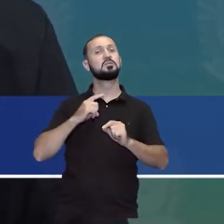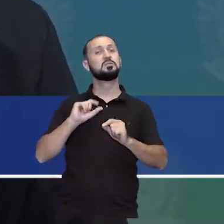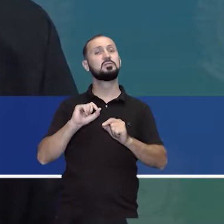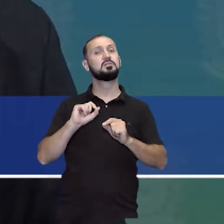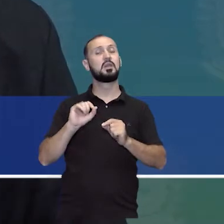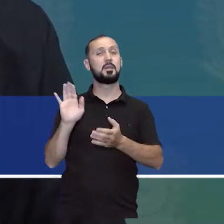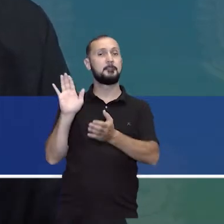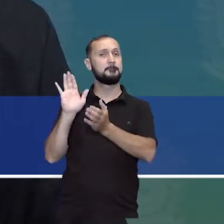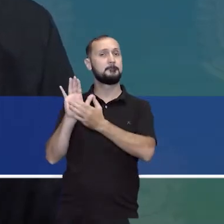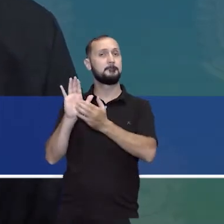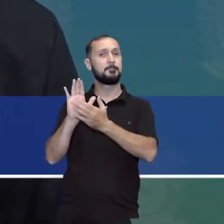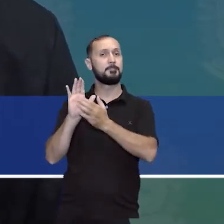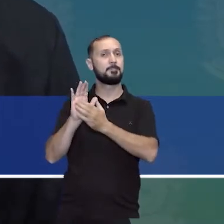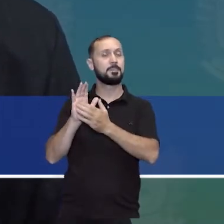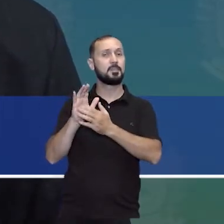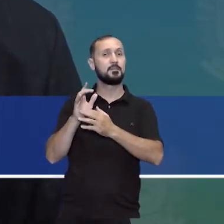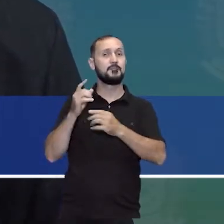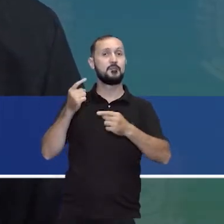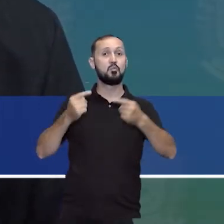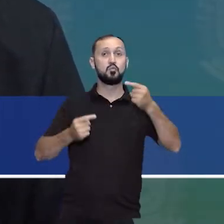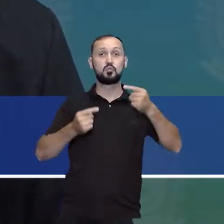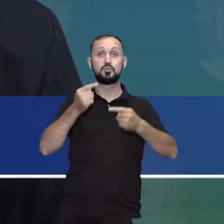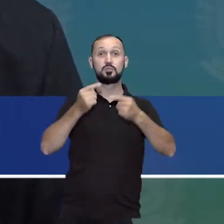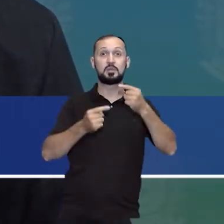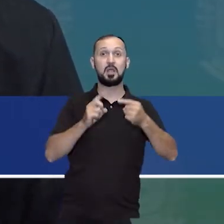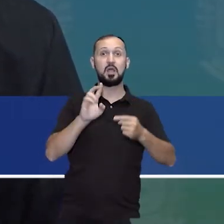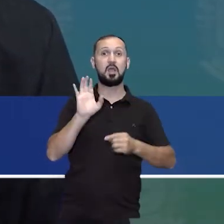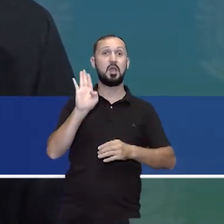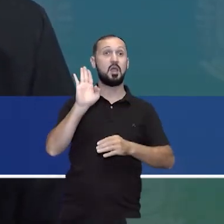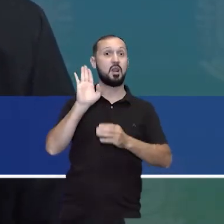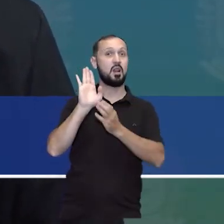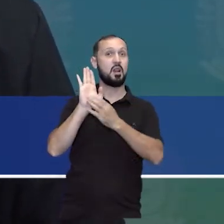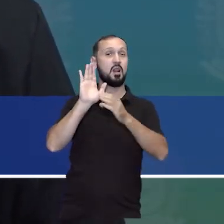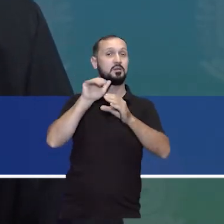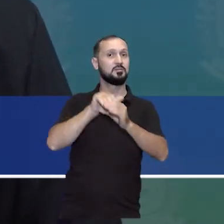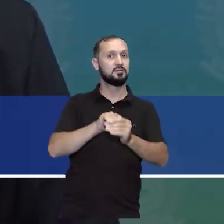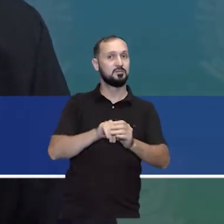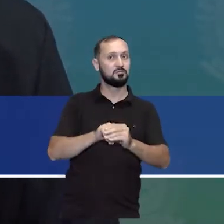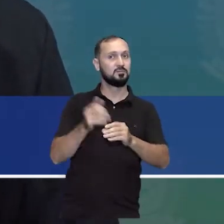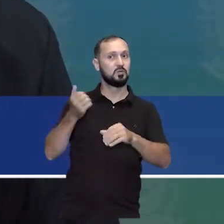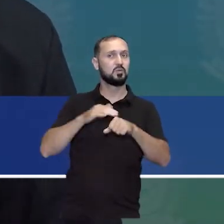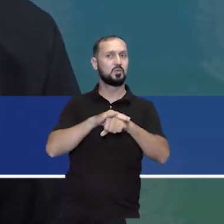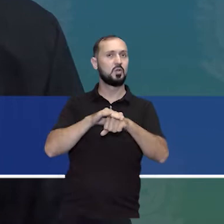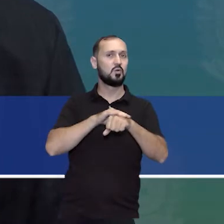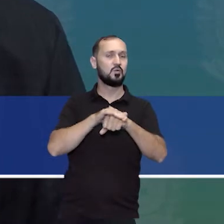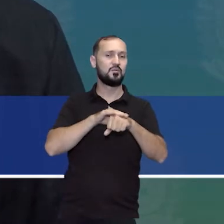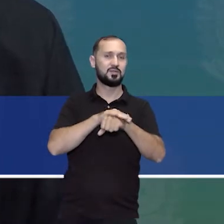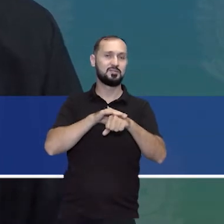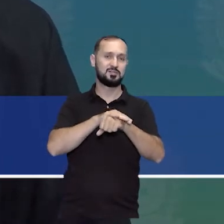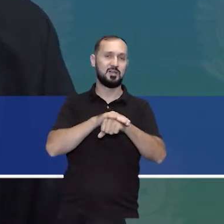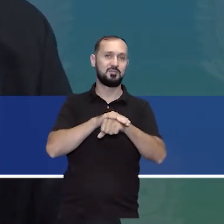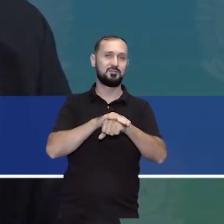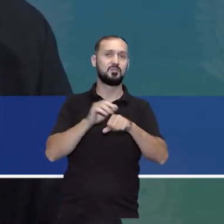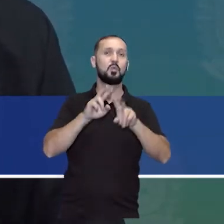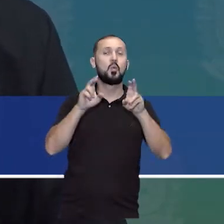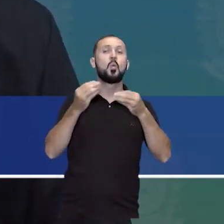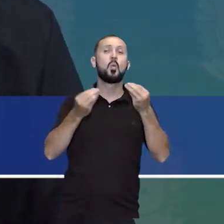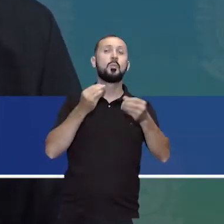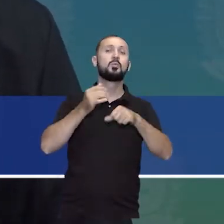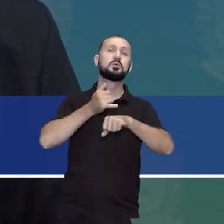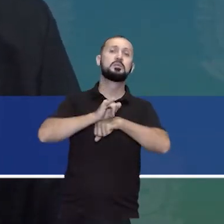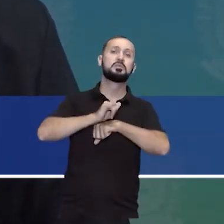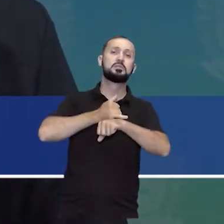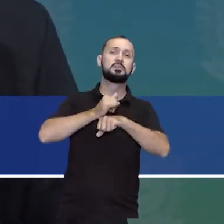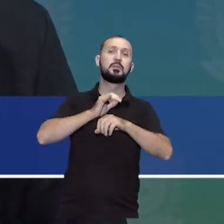hoje, nós temos aqui pré-candidatas que vão disputar as eleições este ano. Então, nós vamos falar um pouquinho com elas, vamos conversar